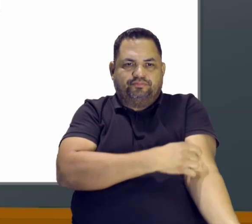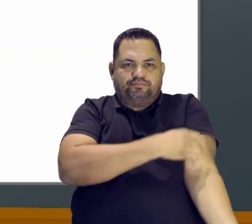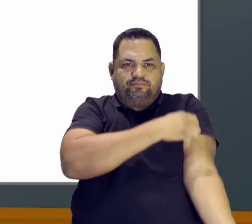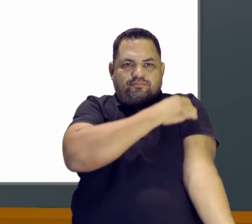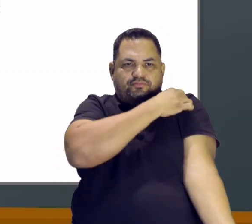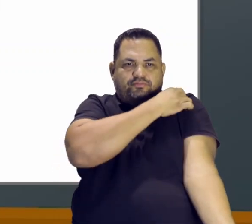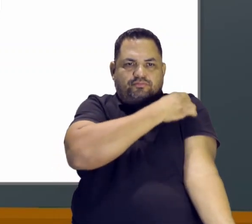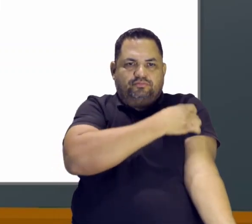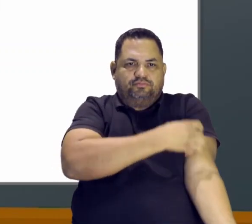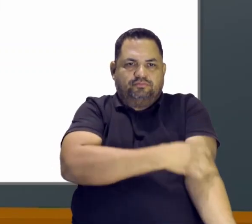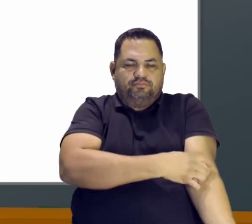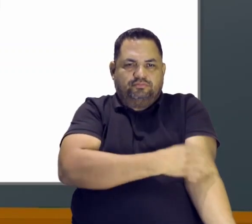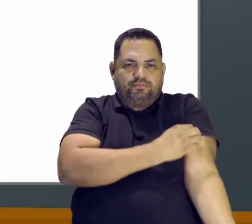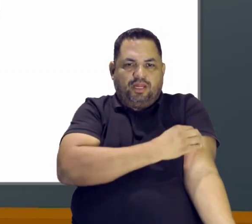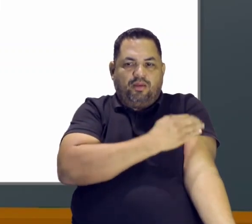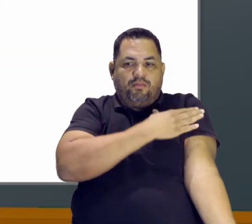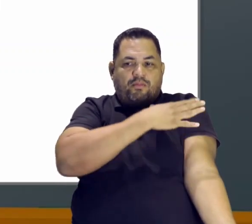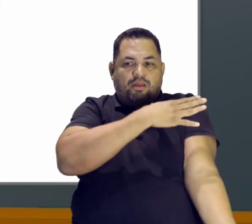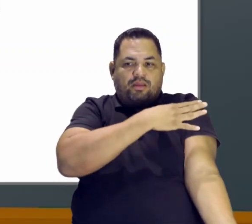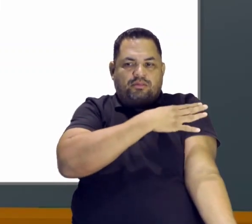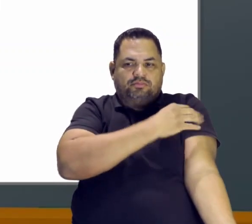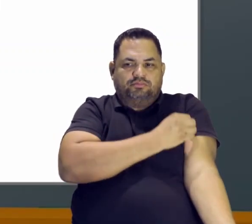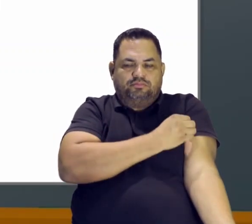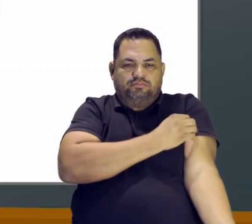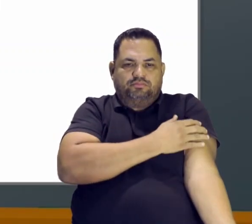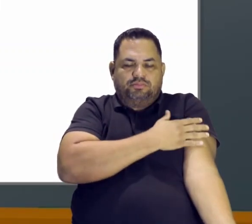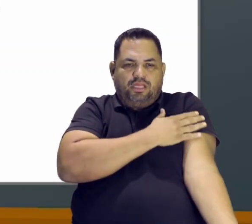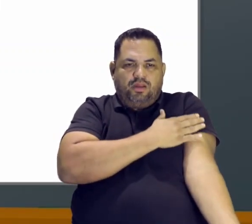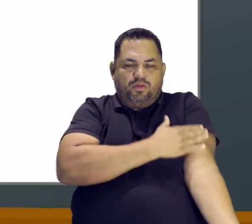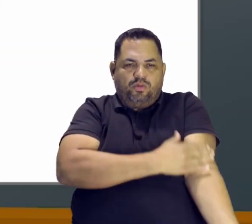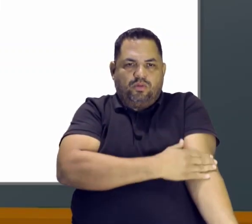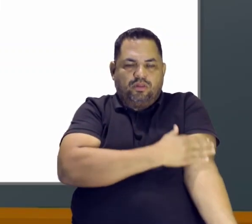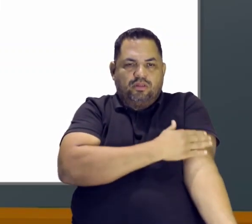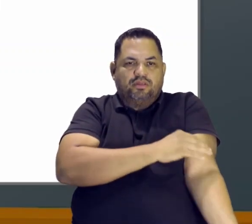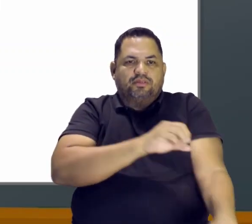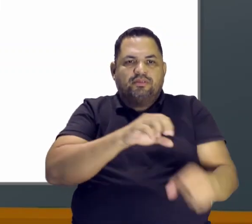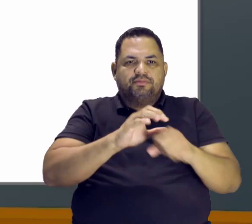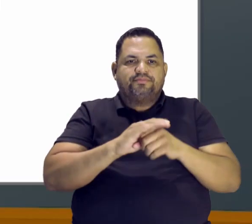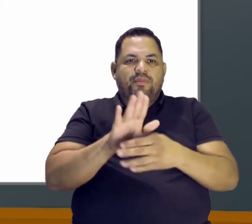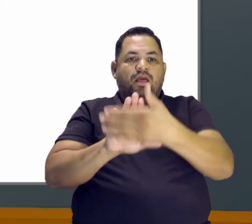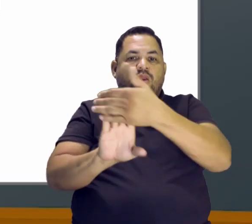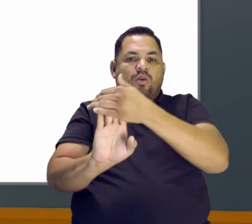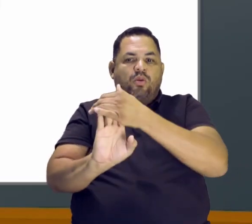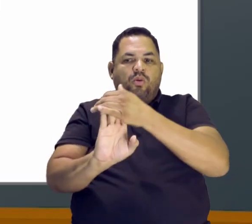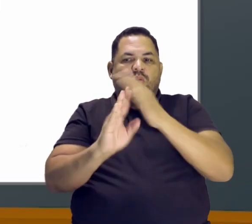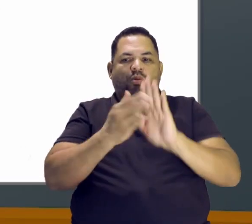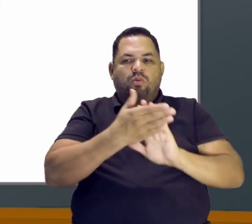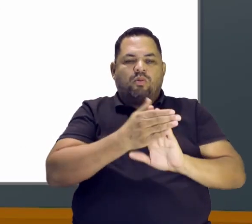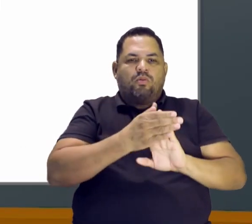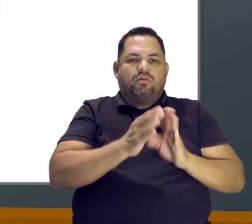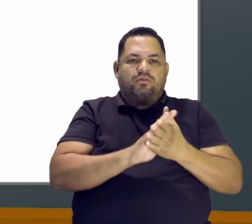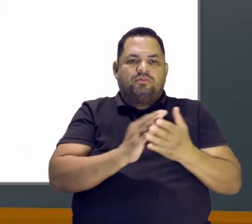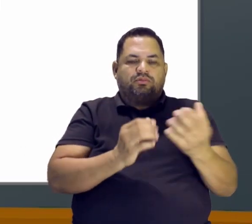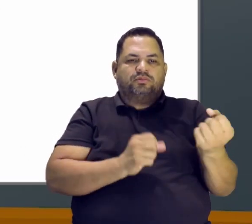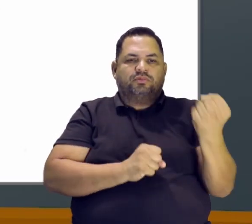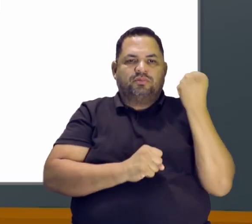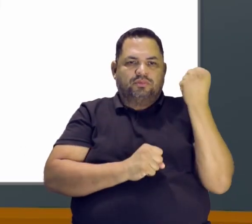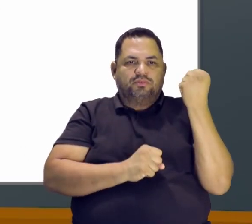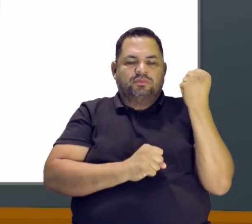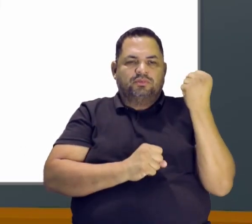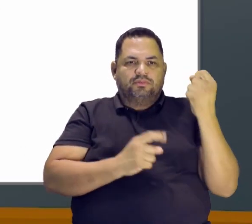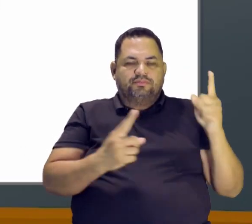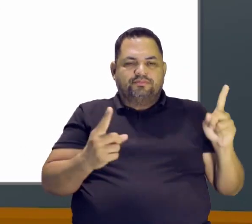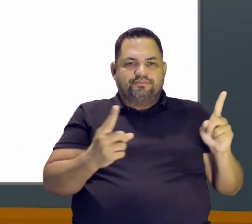ali cresça, né? Que ele alongue, certo? E quando eu contraio, ele encurta, ele aproxima essas